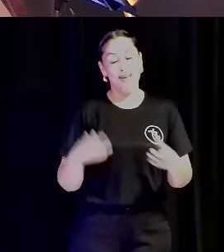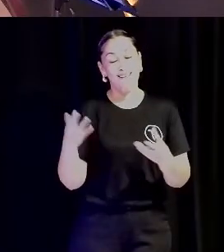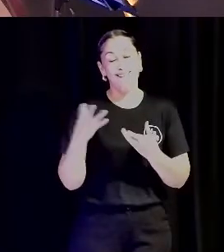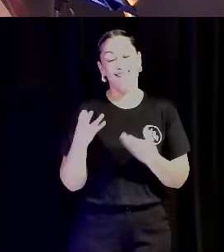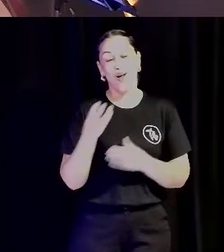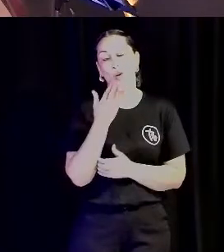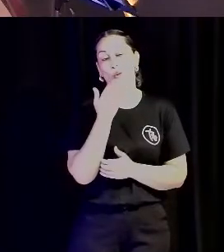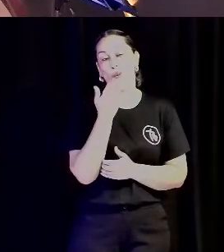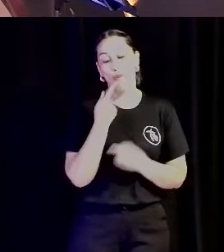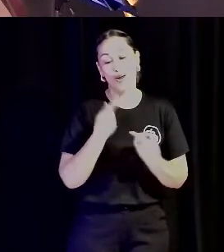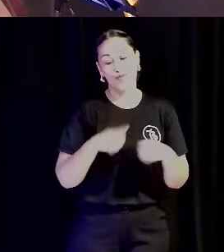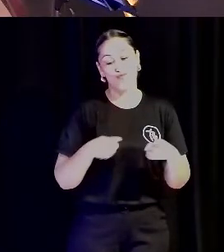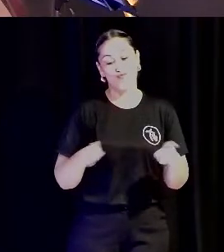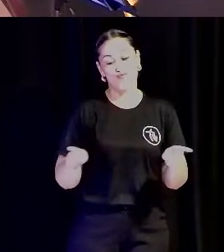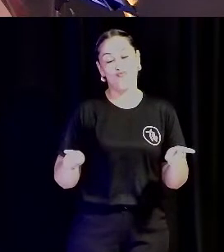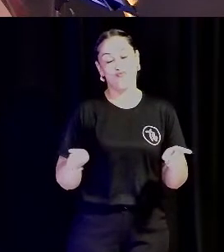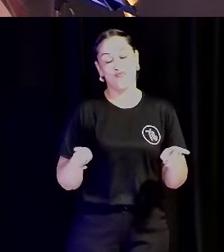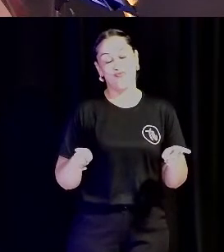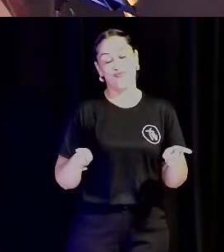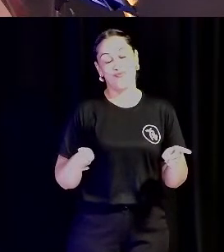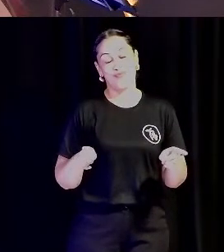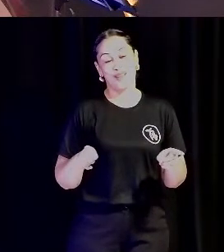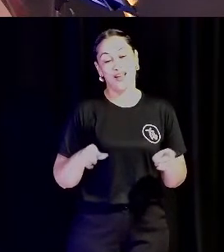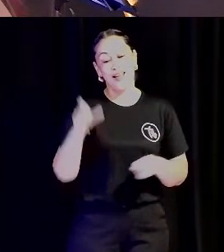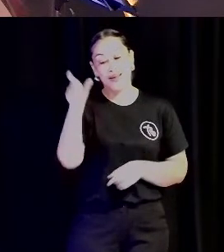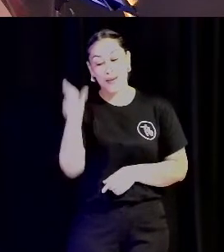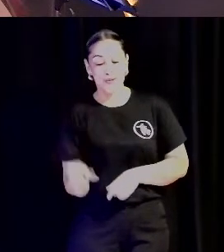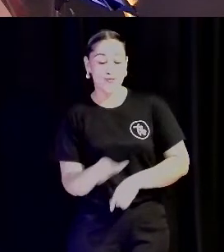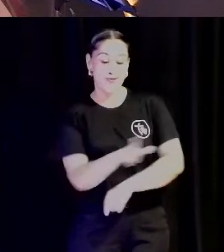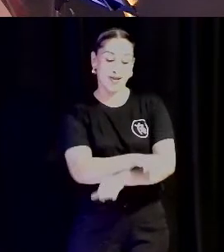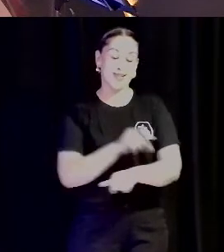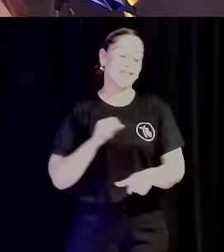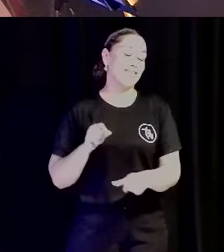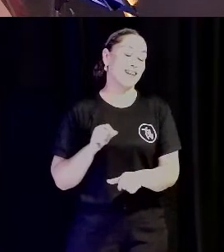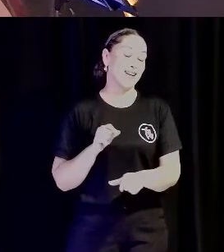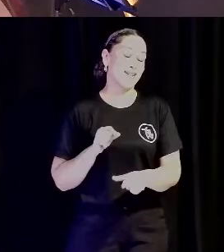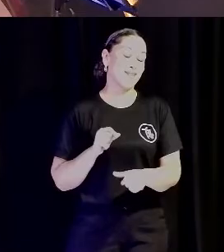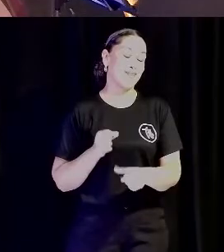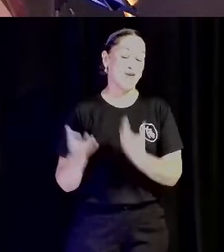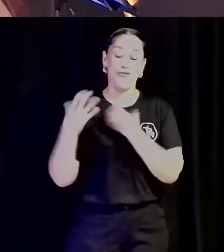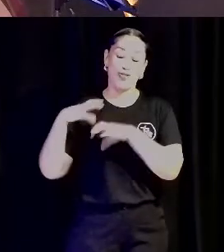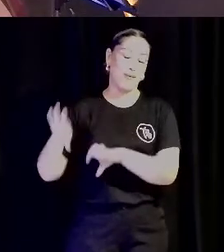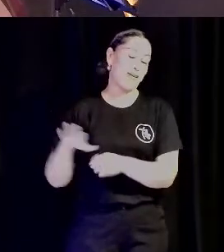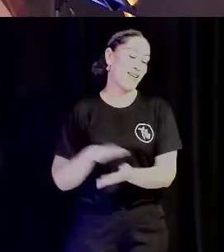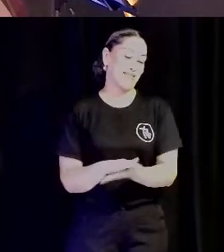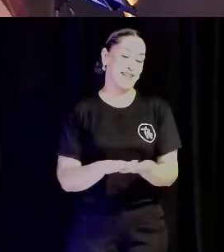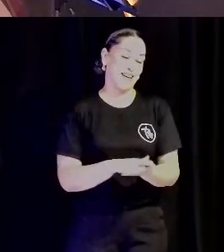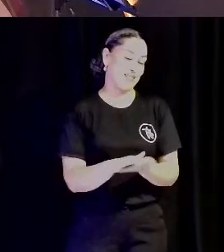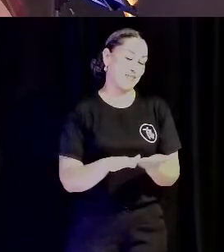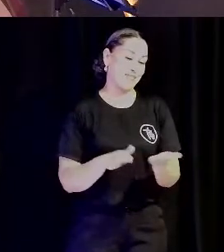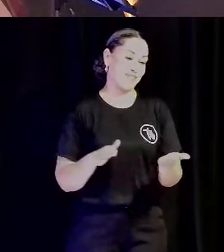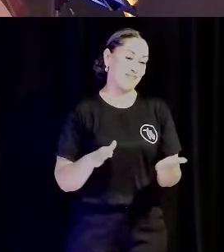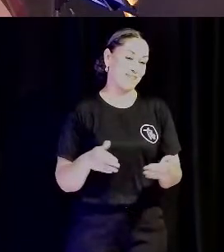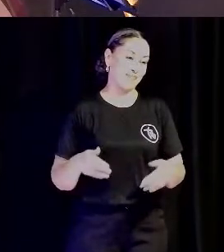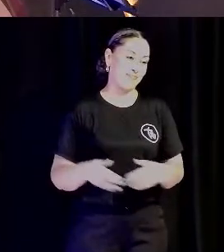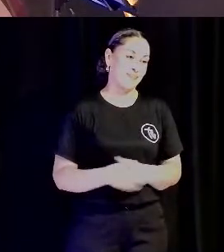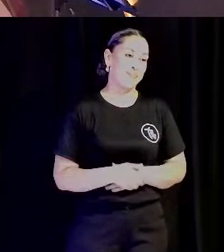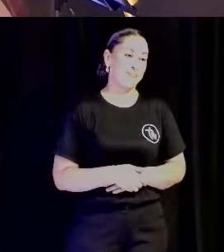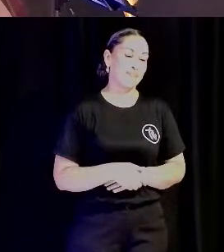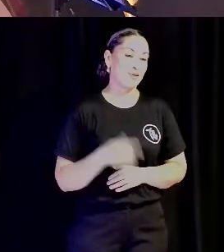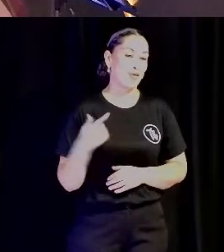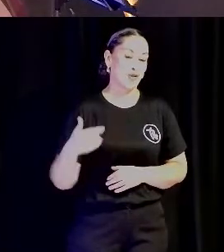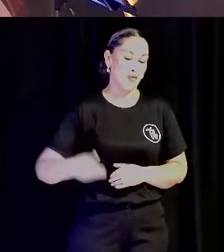E quem sai está satisfeito. Quando nós